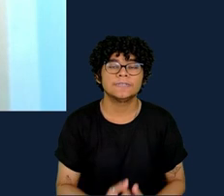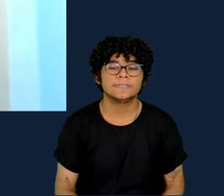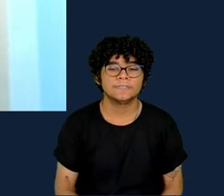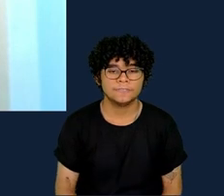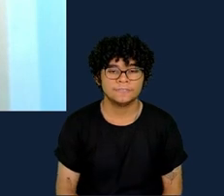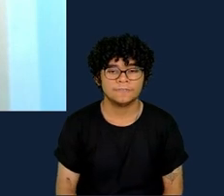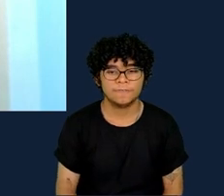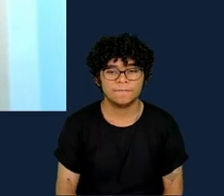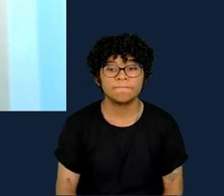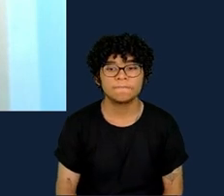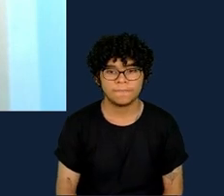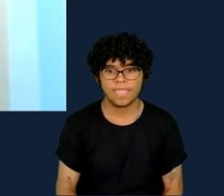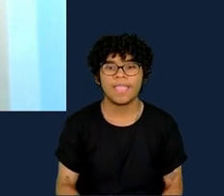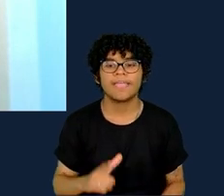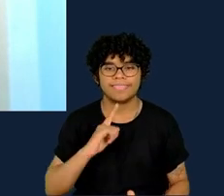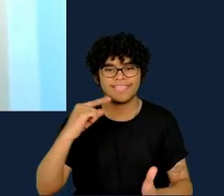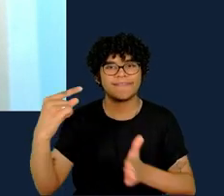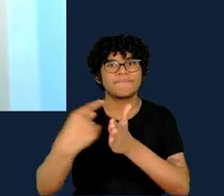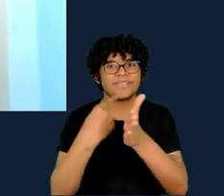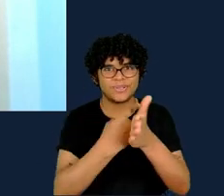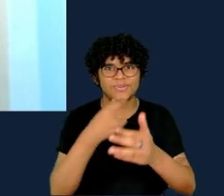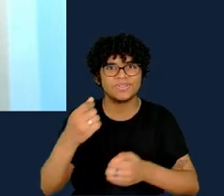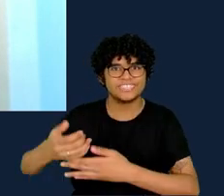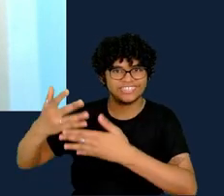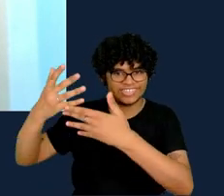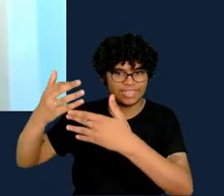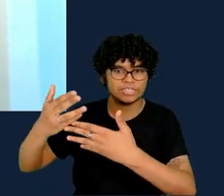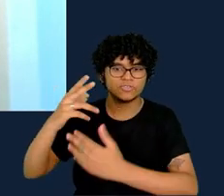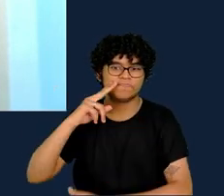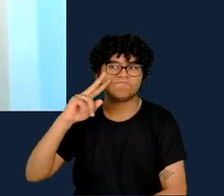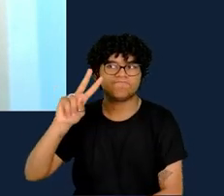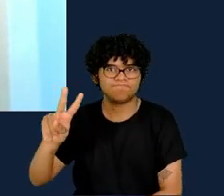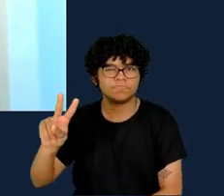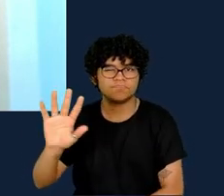estão chegando algumas perguntas aqui, deixa eu dar uma olhadinha.